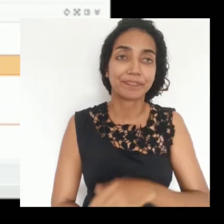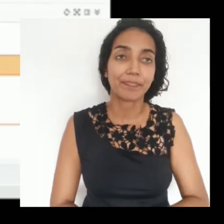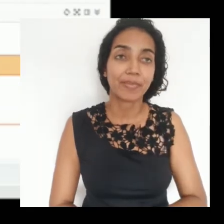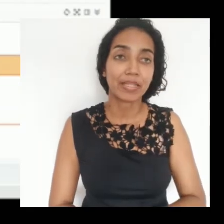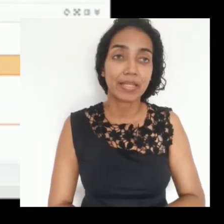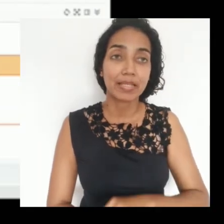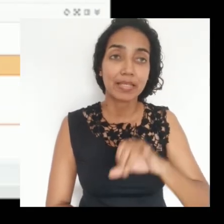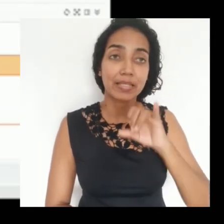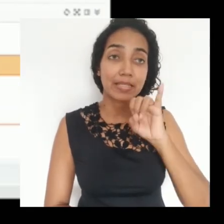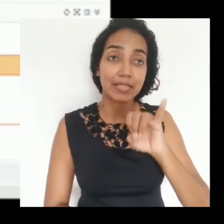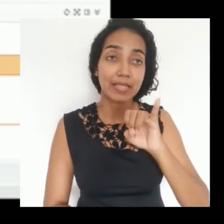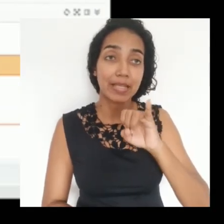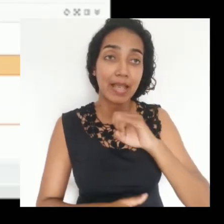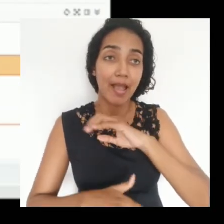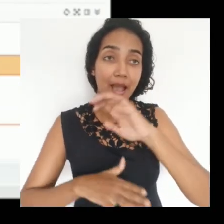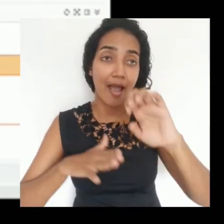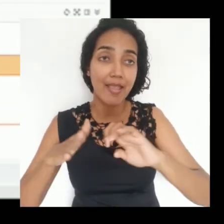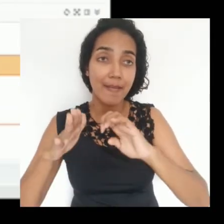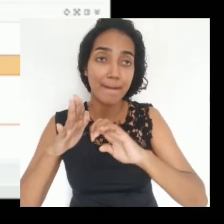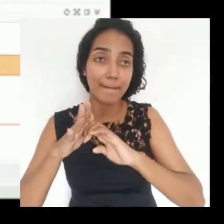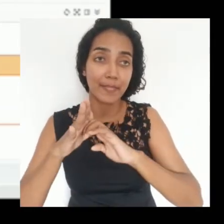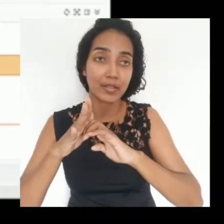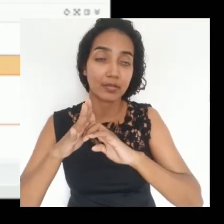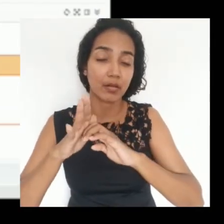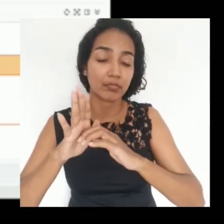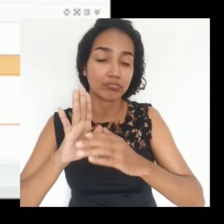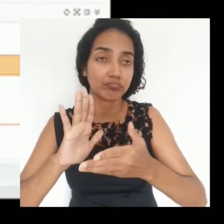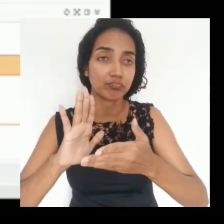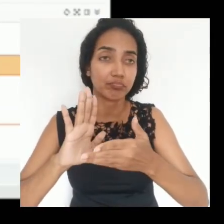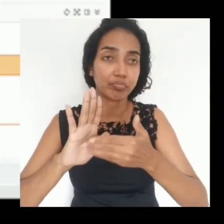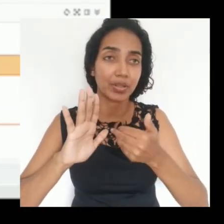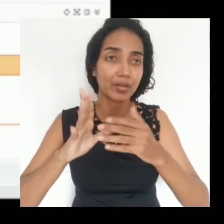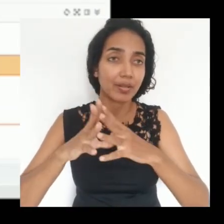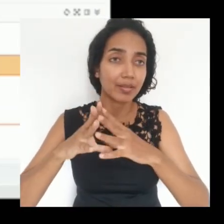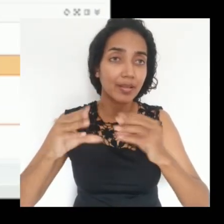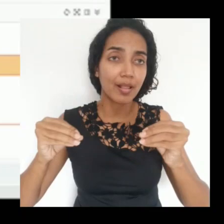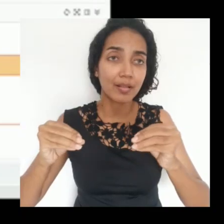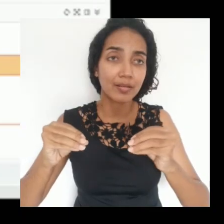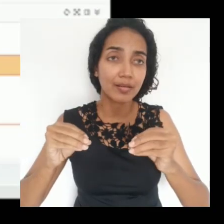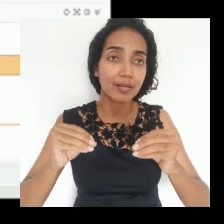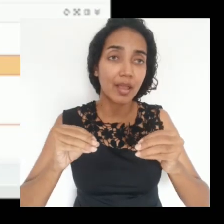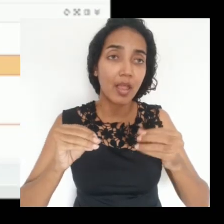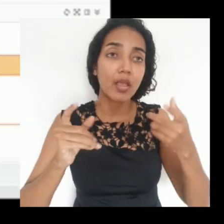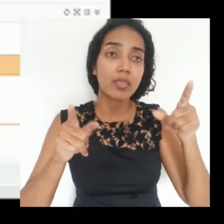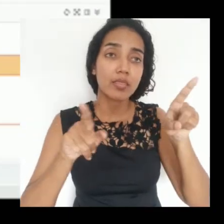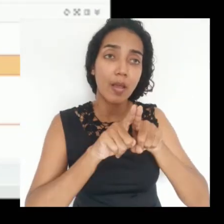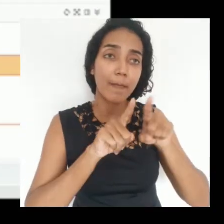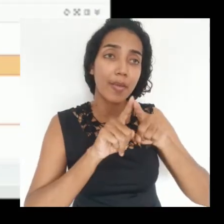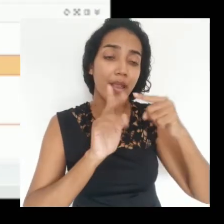eu deletar a entidade, o objeto empresa, a lista de departamentos seria junto.